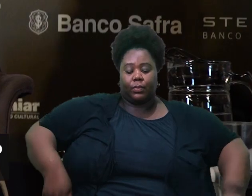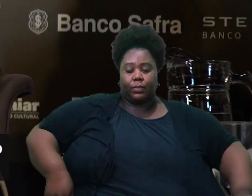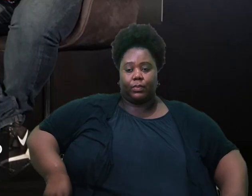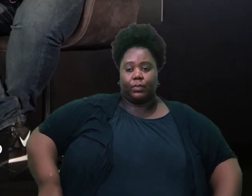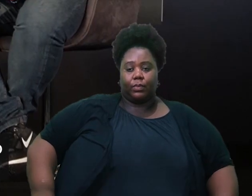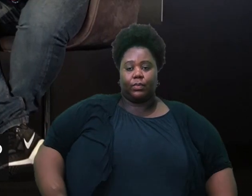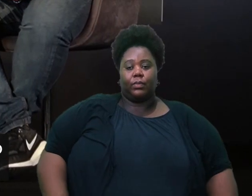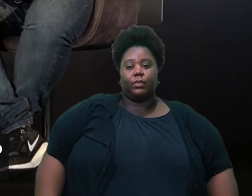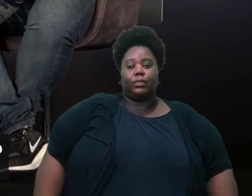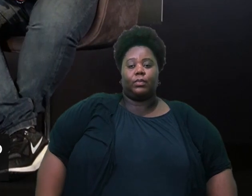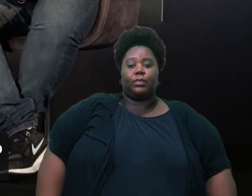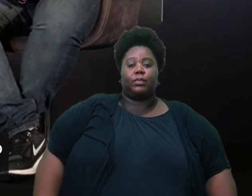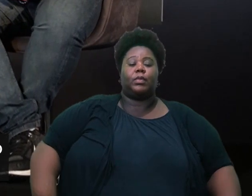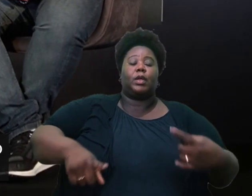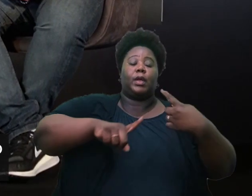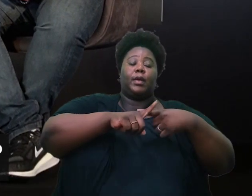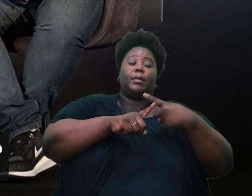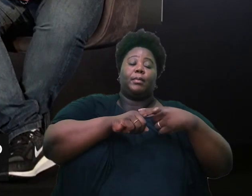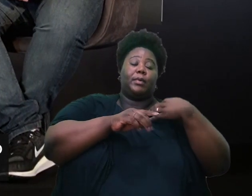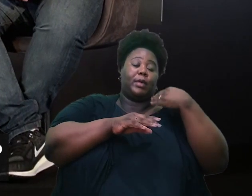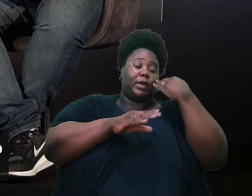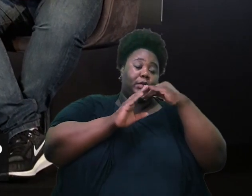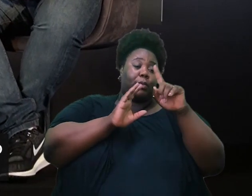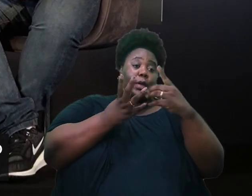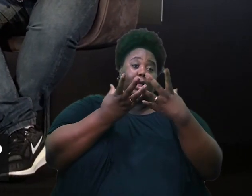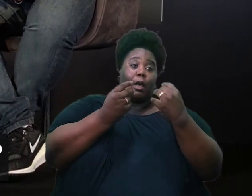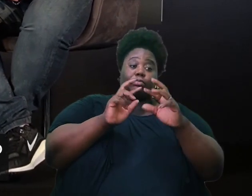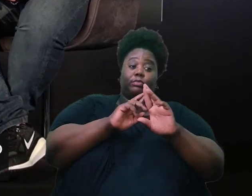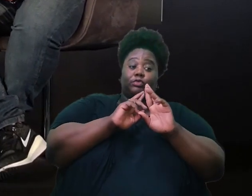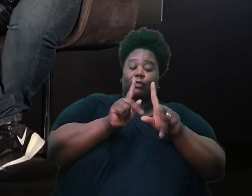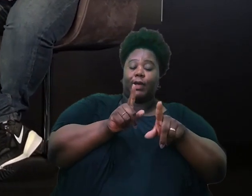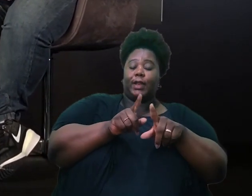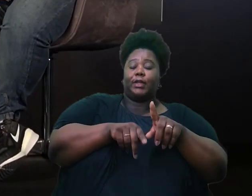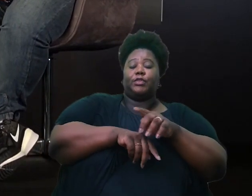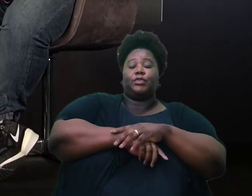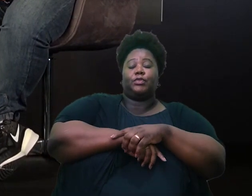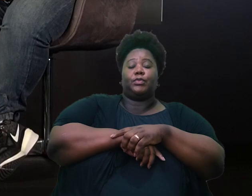as designações são muito diferentes,